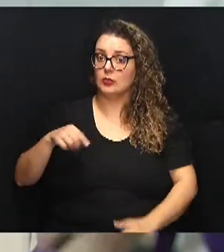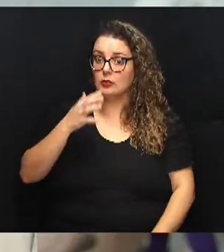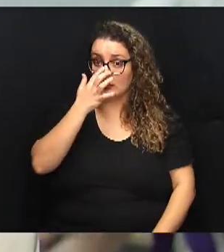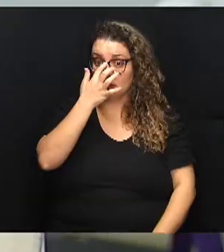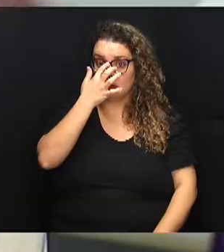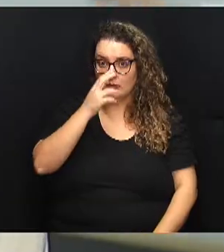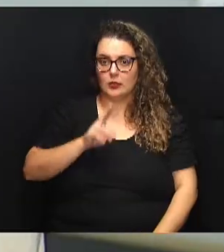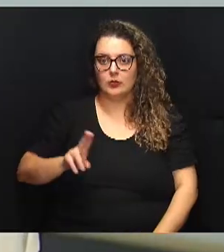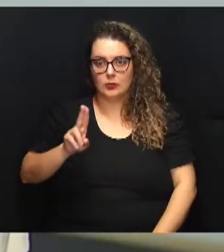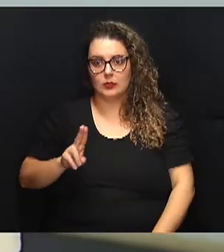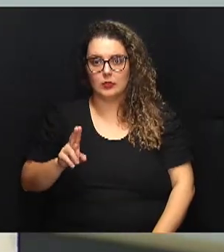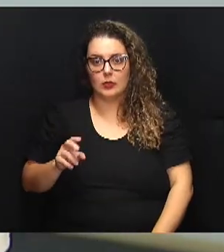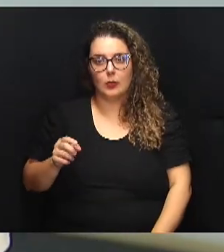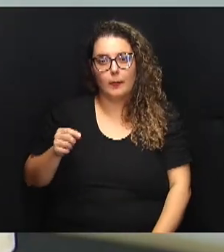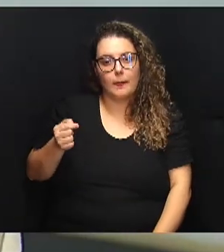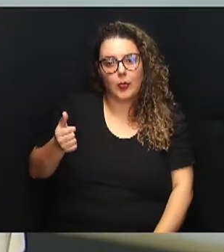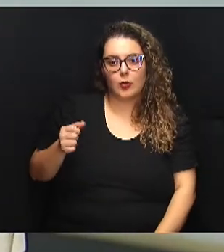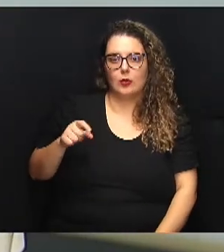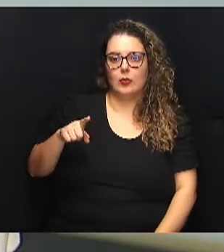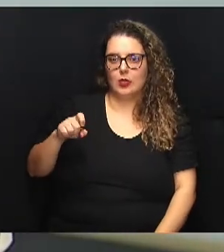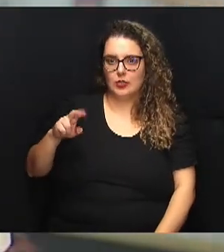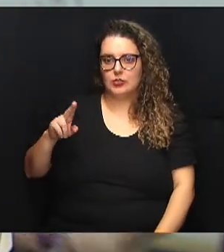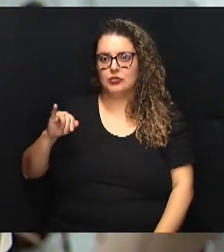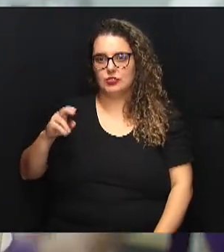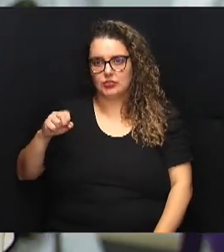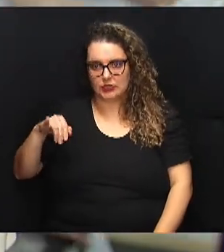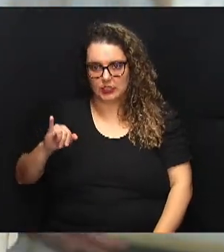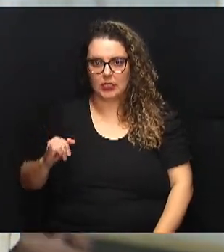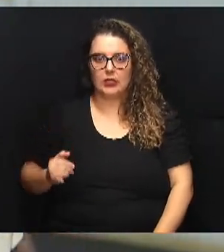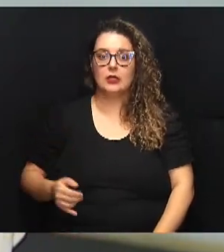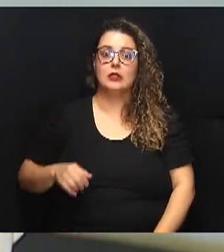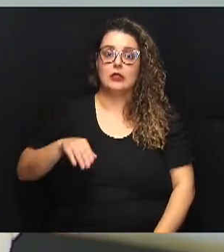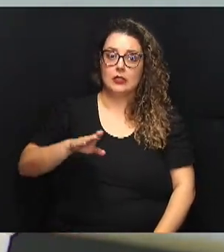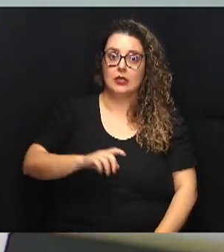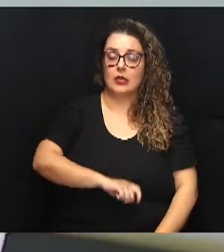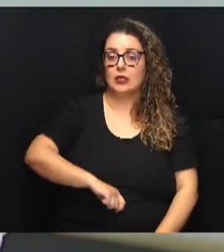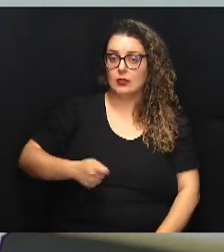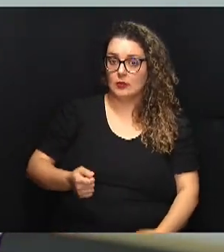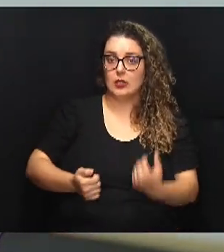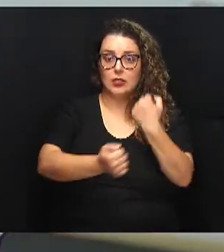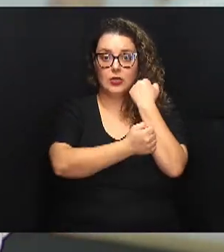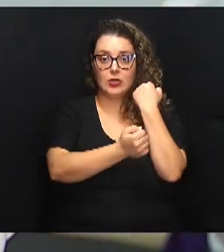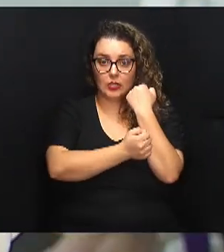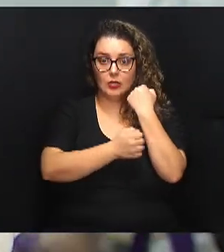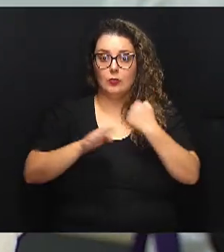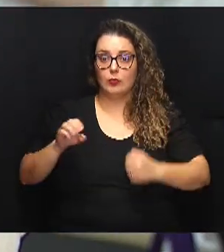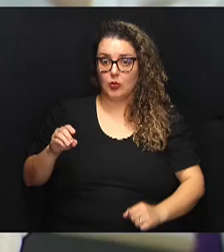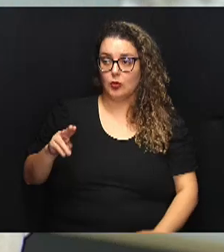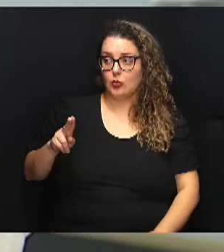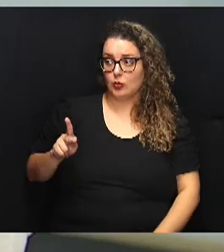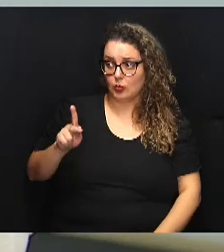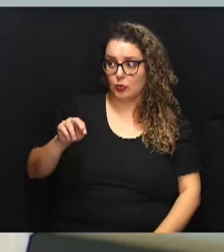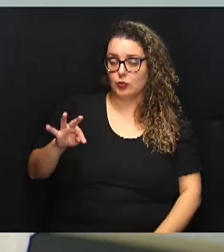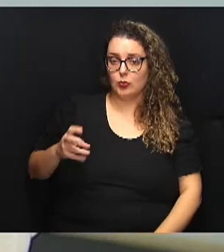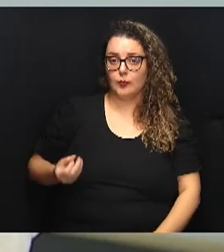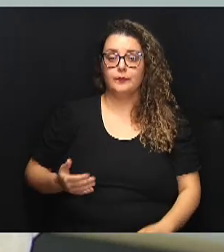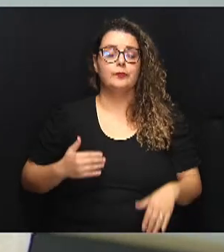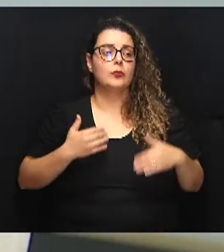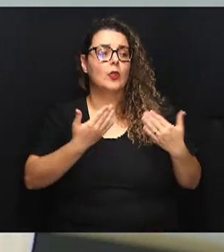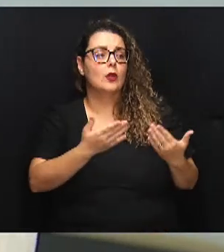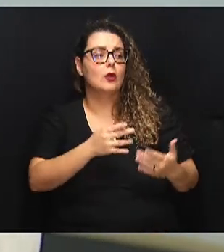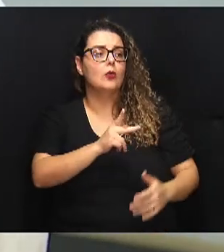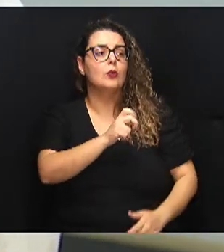utilizamos raramente a shinai e muito a bokuto, muito a espada de madeira. Você falou do kendo, né? Qual que é a diferença entre o Kenjutsu e o